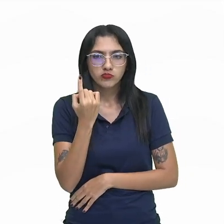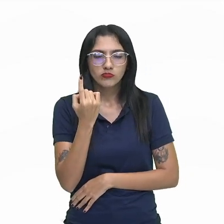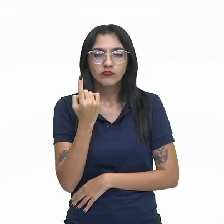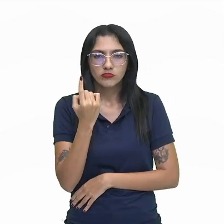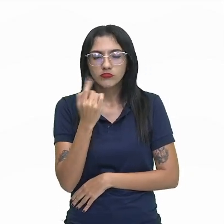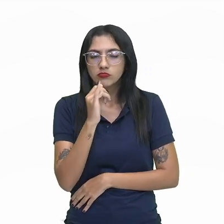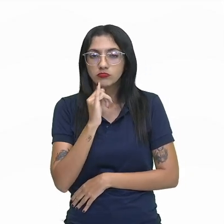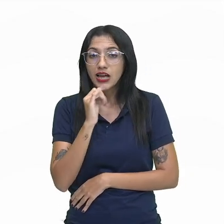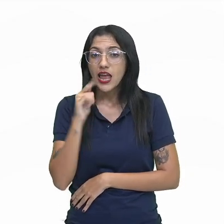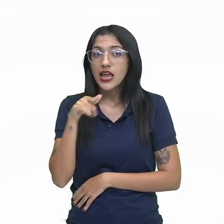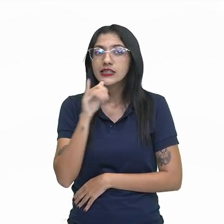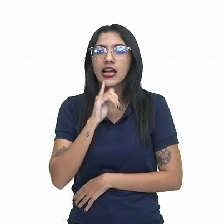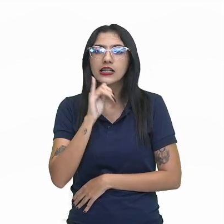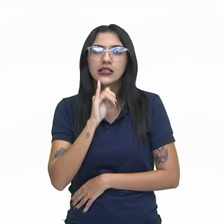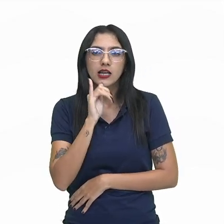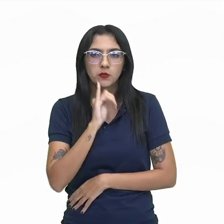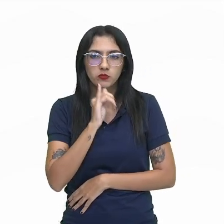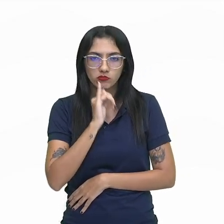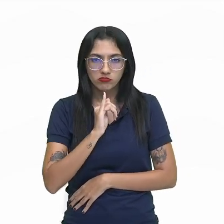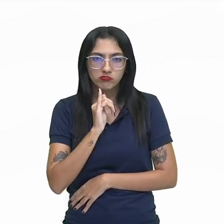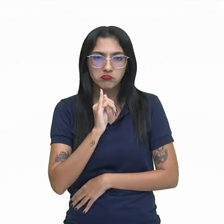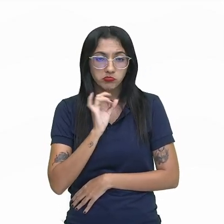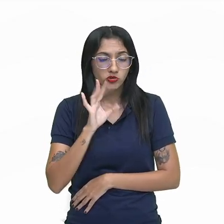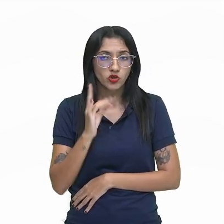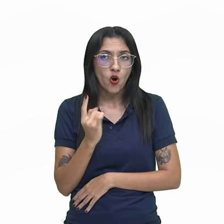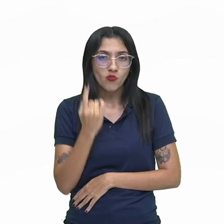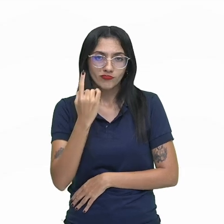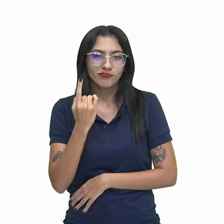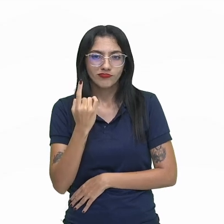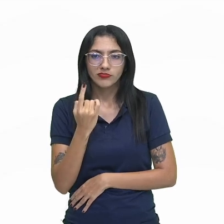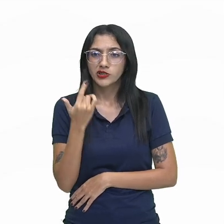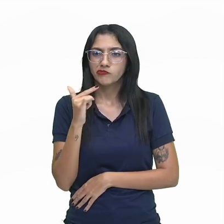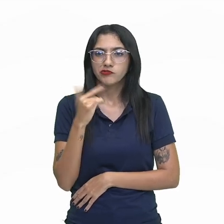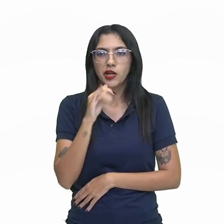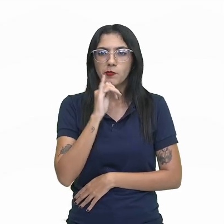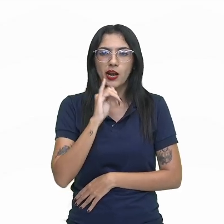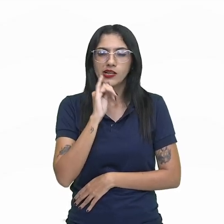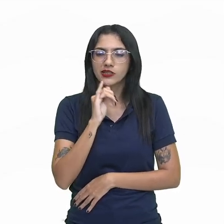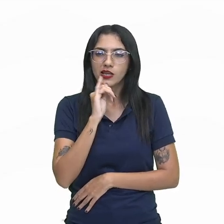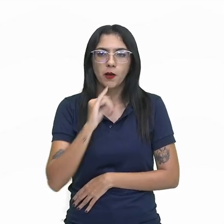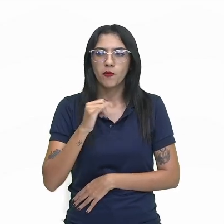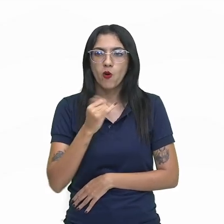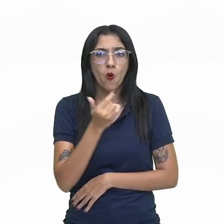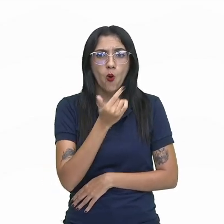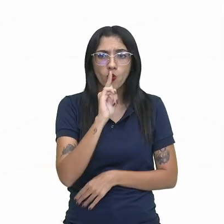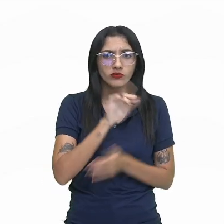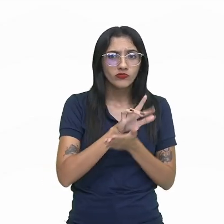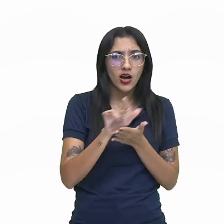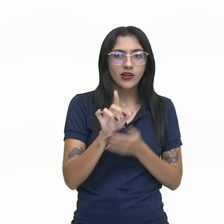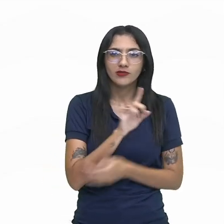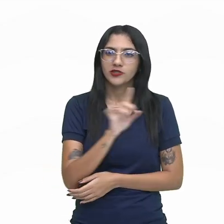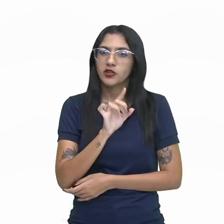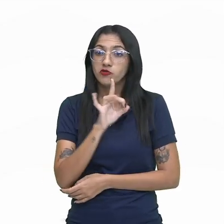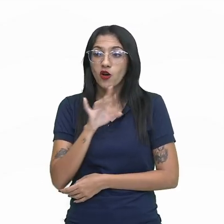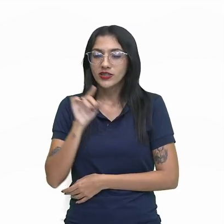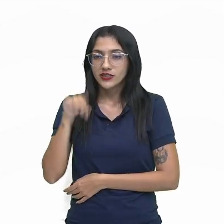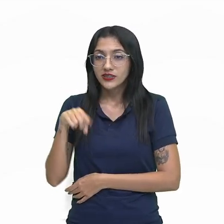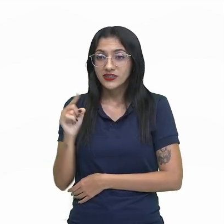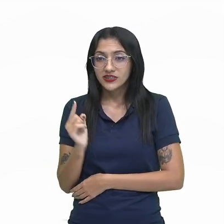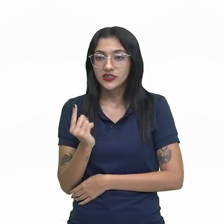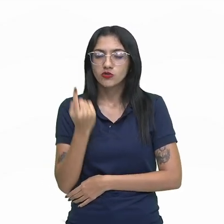nasce torto, né? Não estamos falando de modo geral, só